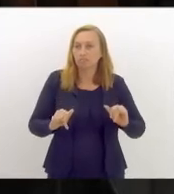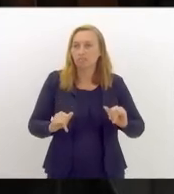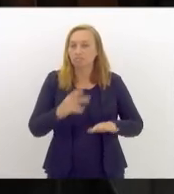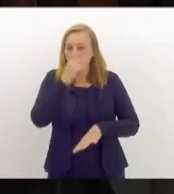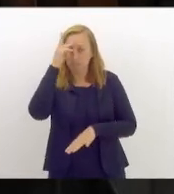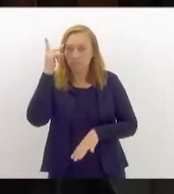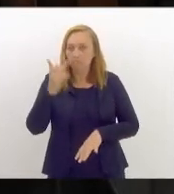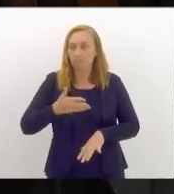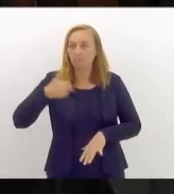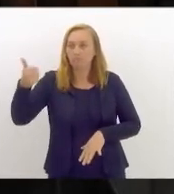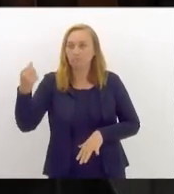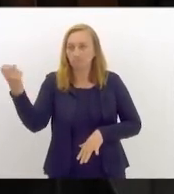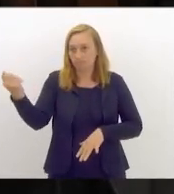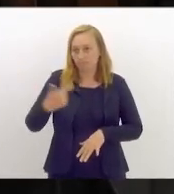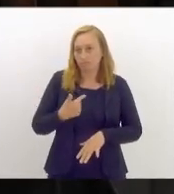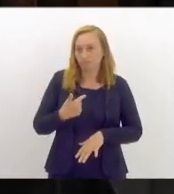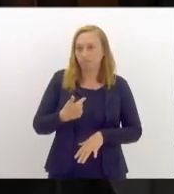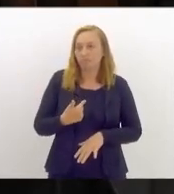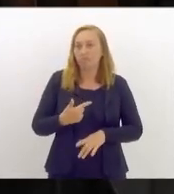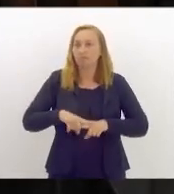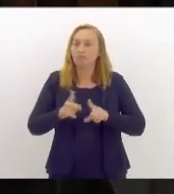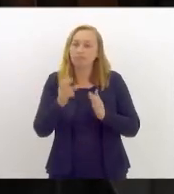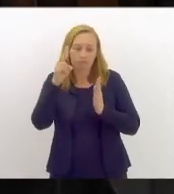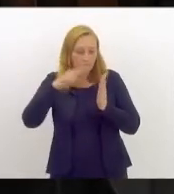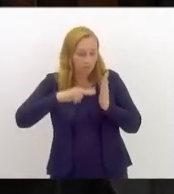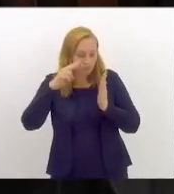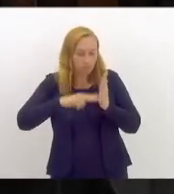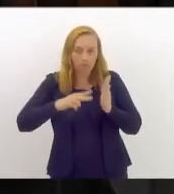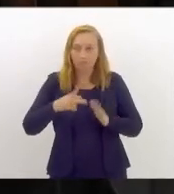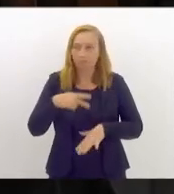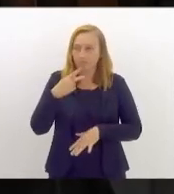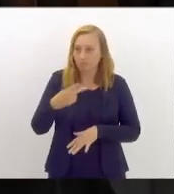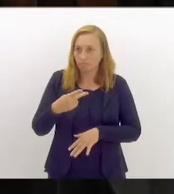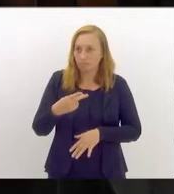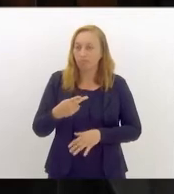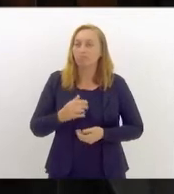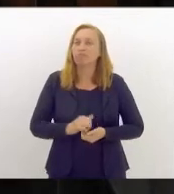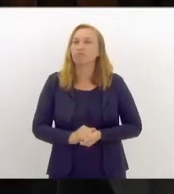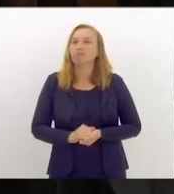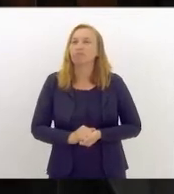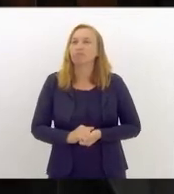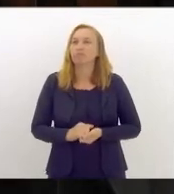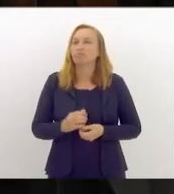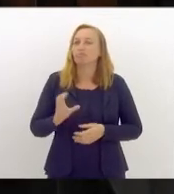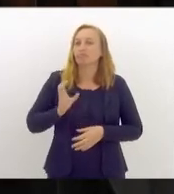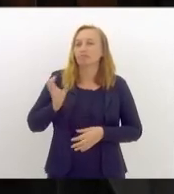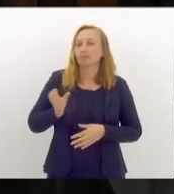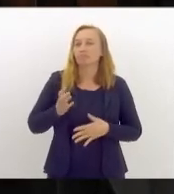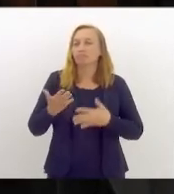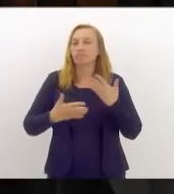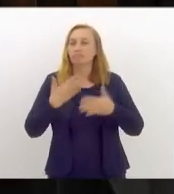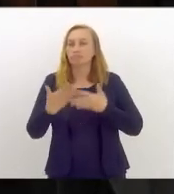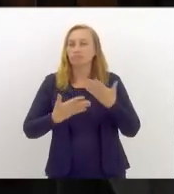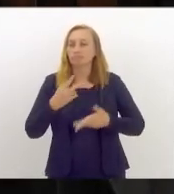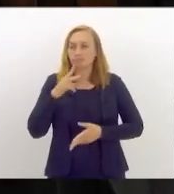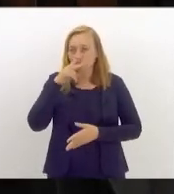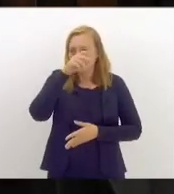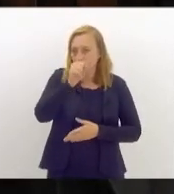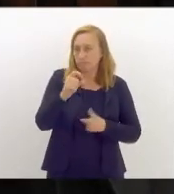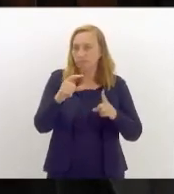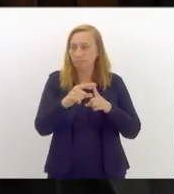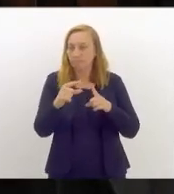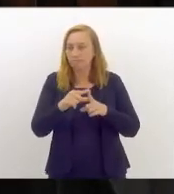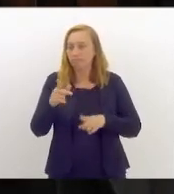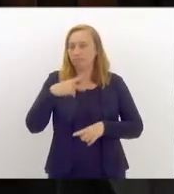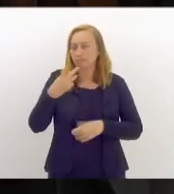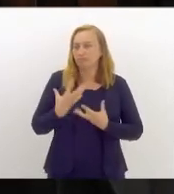muito melhores do que eu mas na leitura dos discursos se constata a riqueza a emoção e a força das palavras aqueles que me